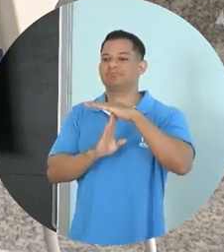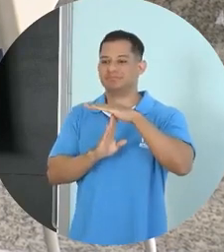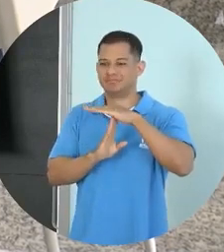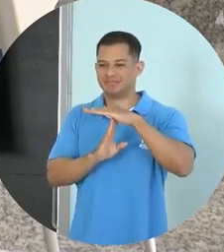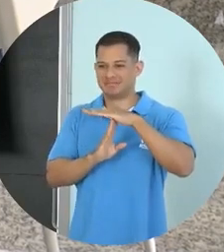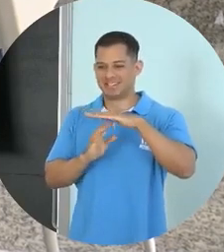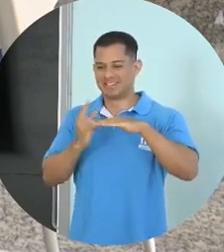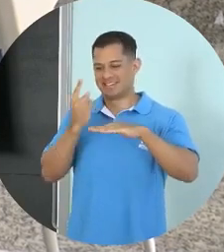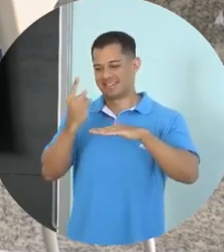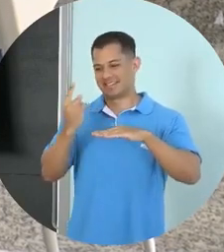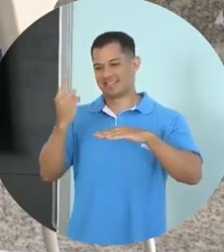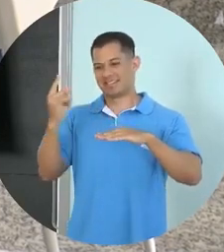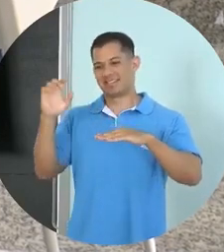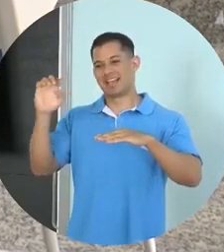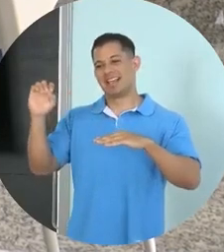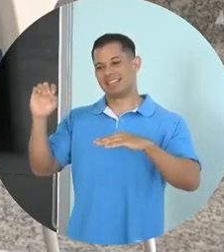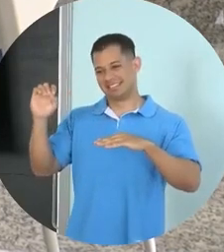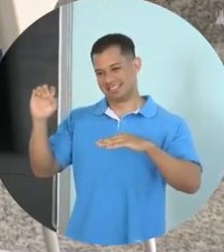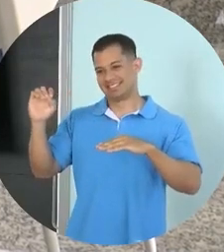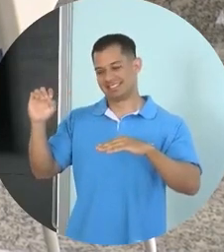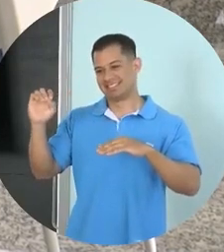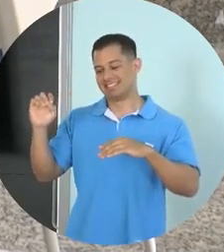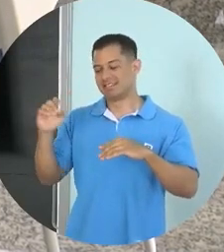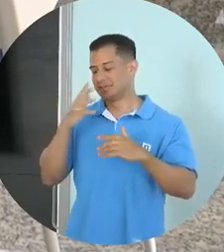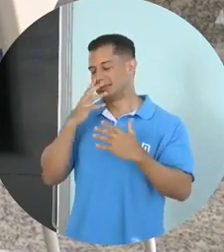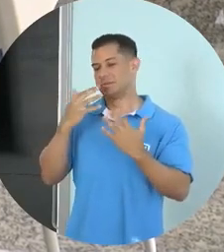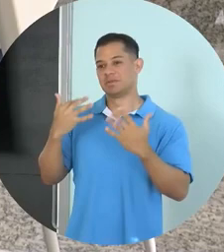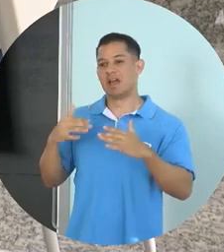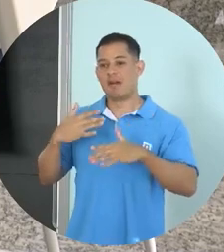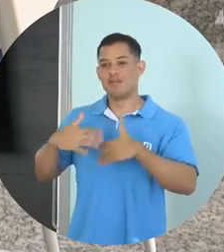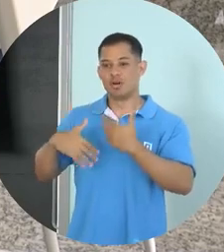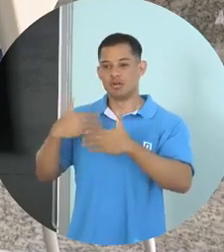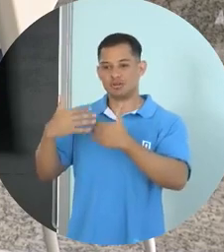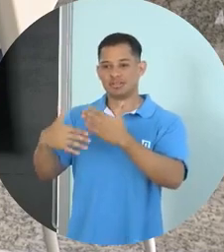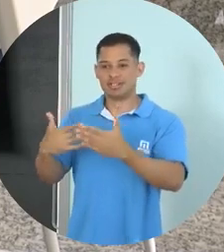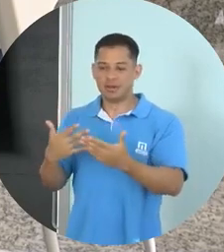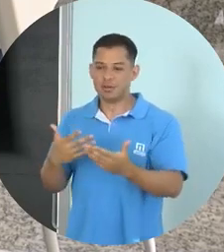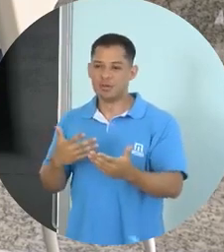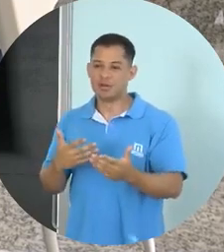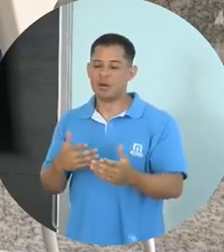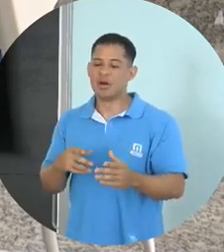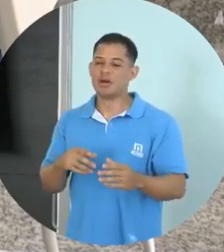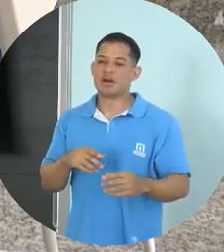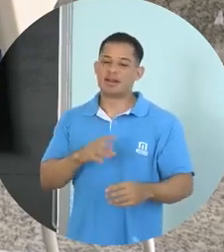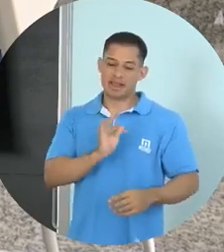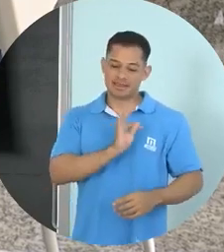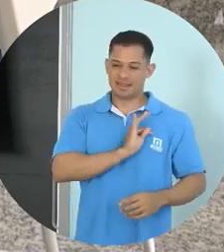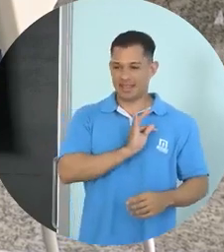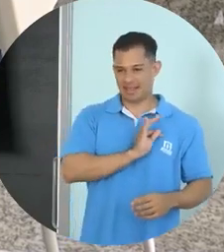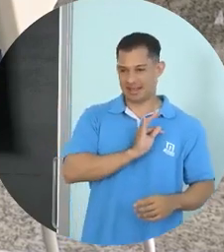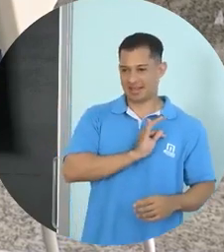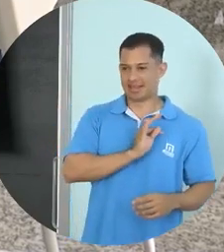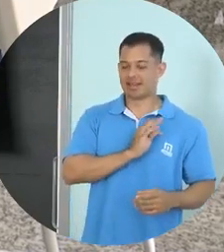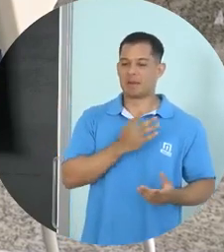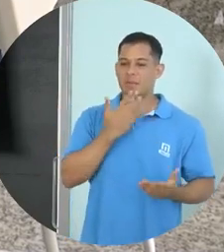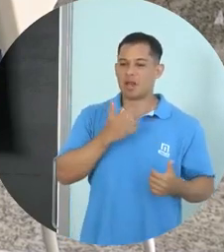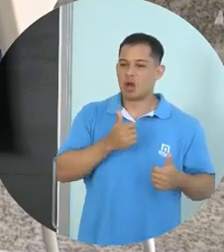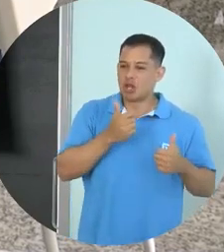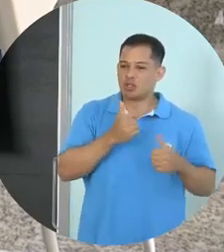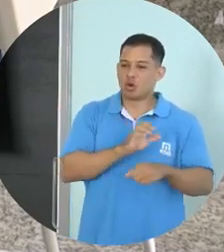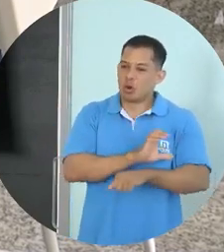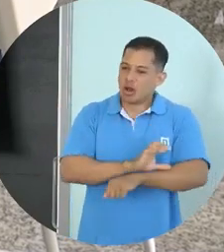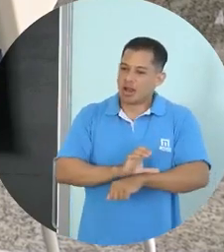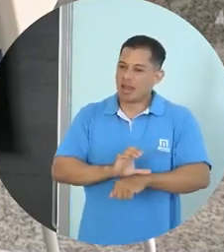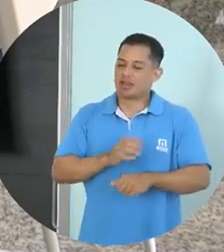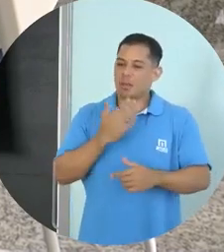evolução, principalmente, da parte técnica. melhorias de concreto, melhorias